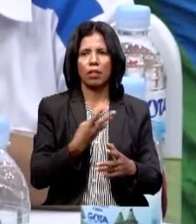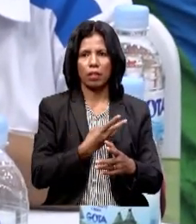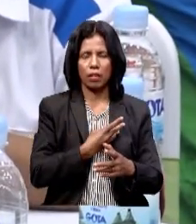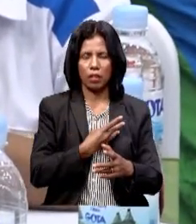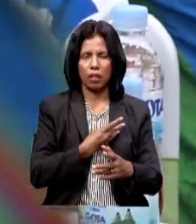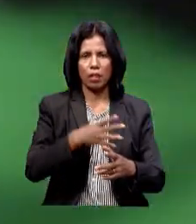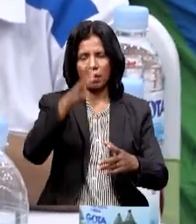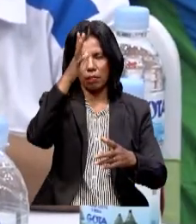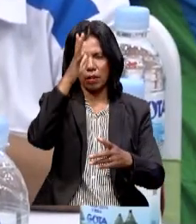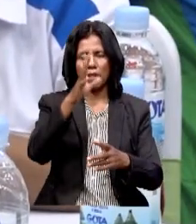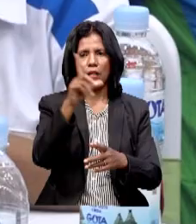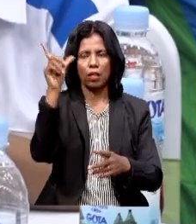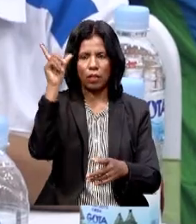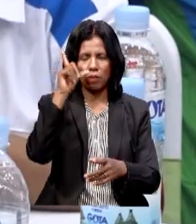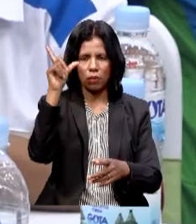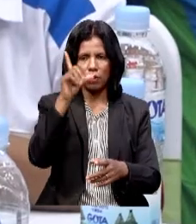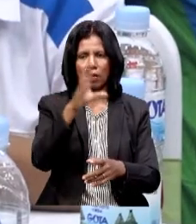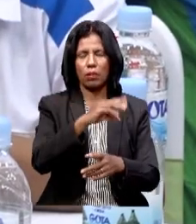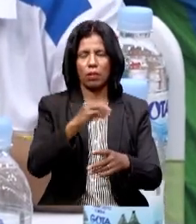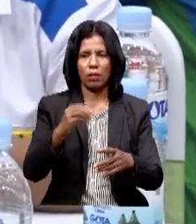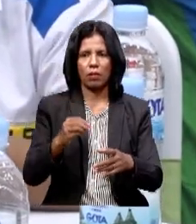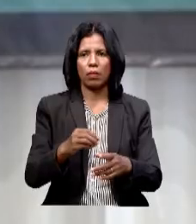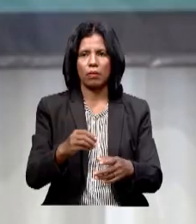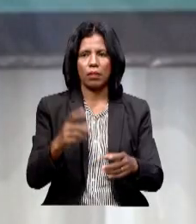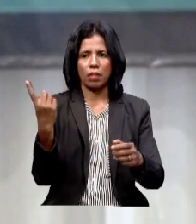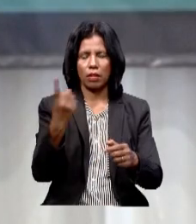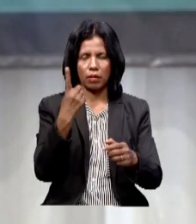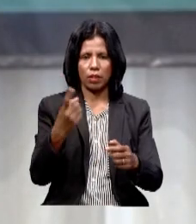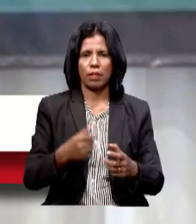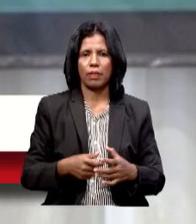anos, Valo, due sire va.